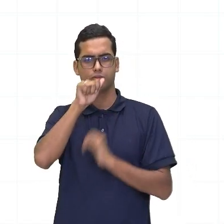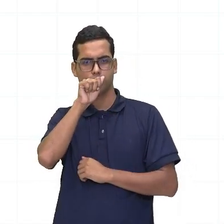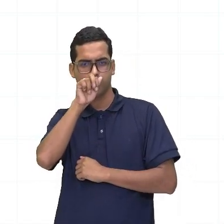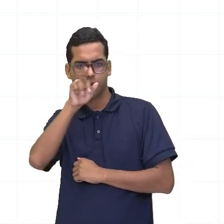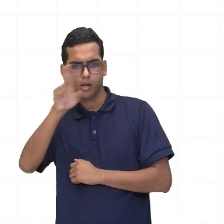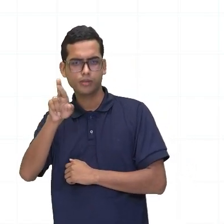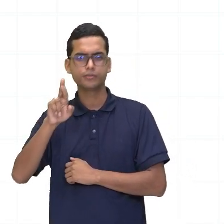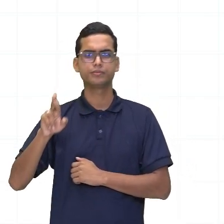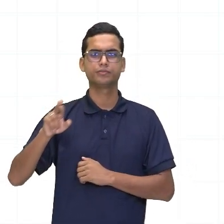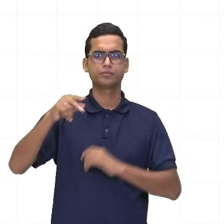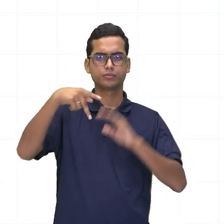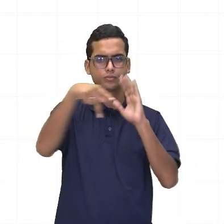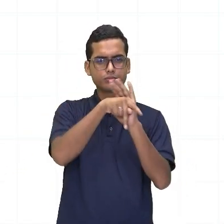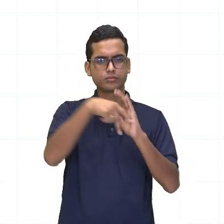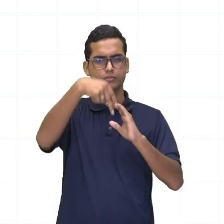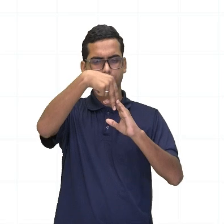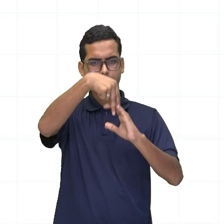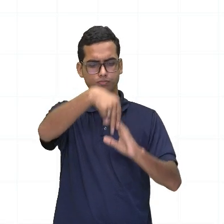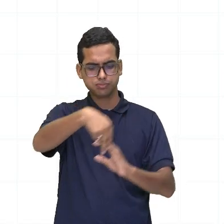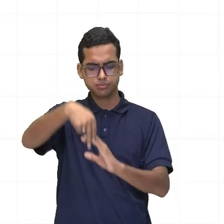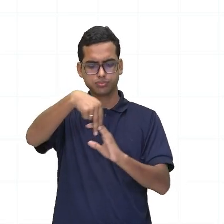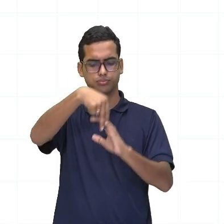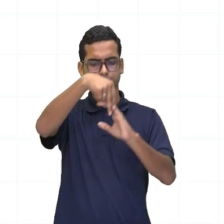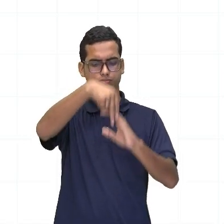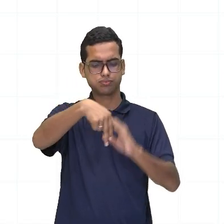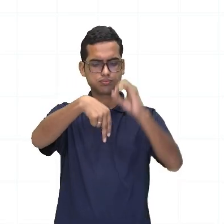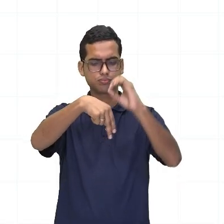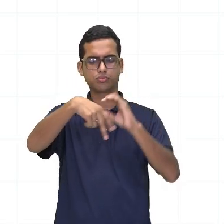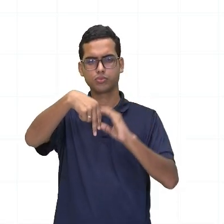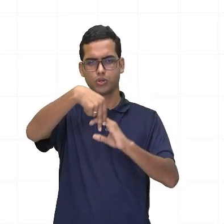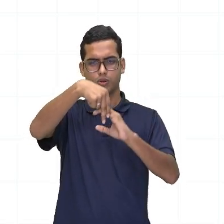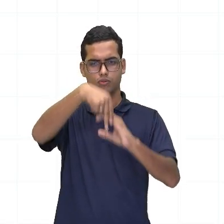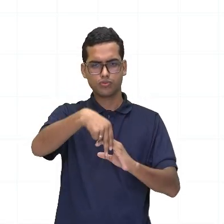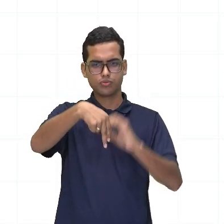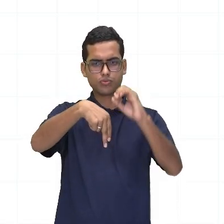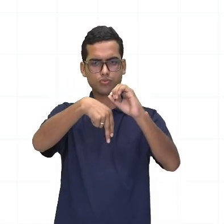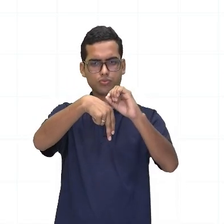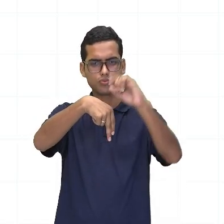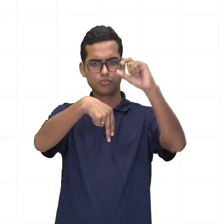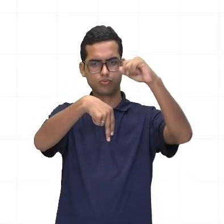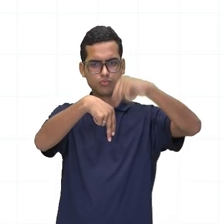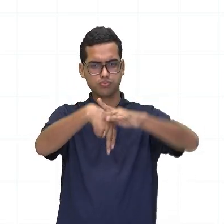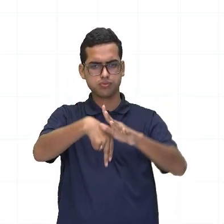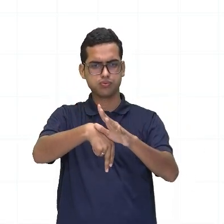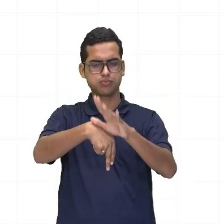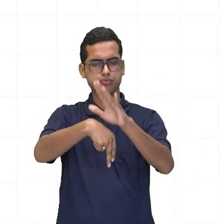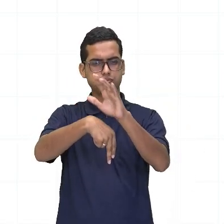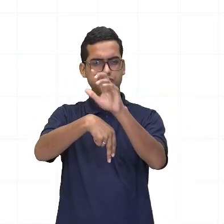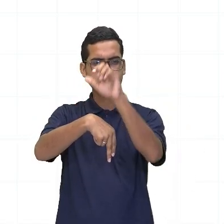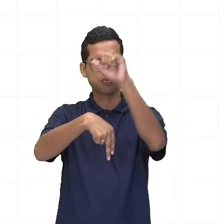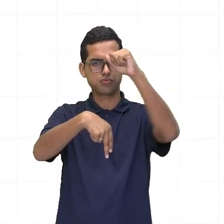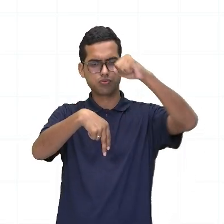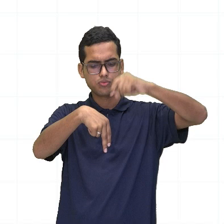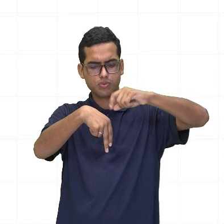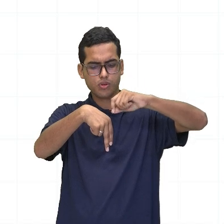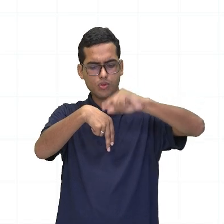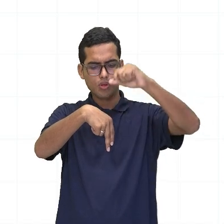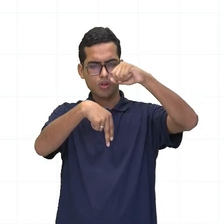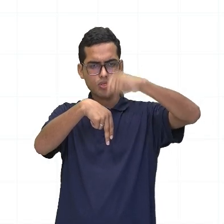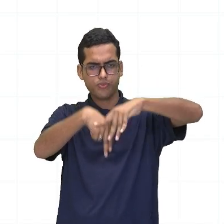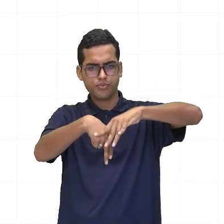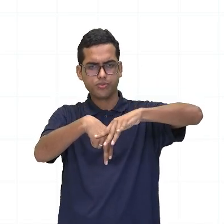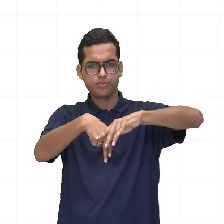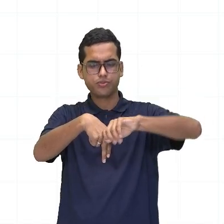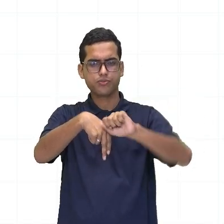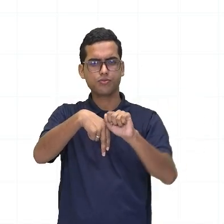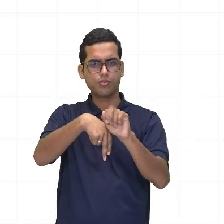ser comprimido no interior dos cilindros, recebe o combustível sob pressão superior àquela em que o ar se